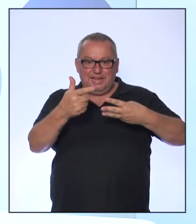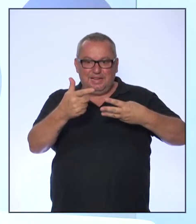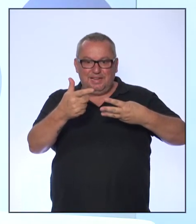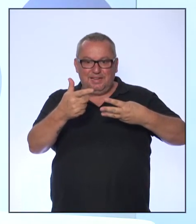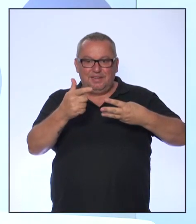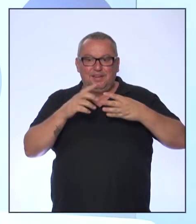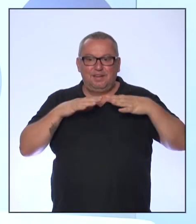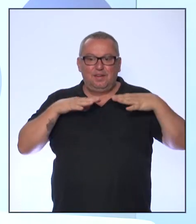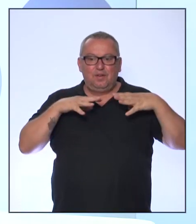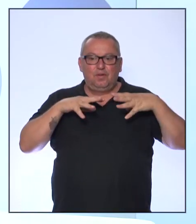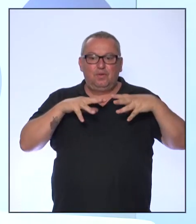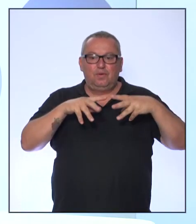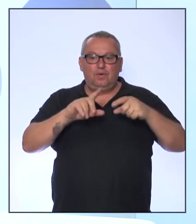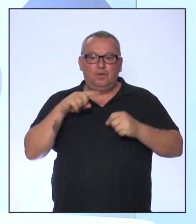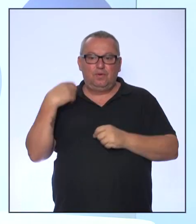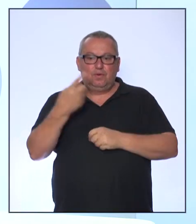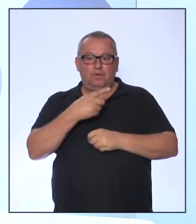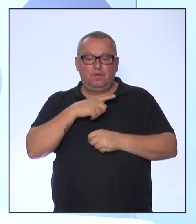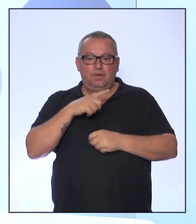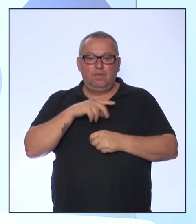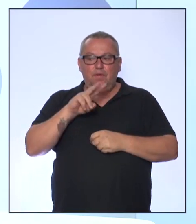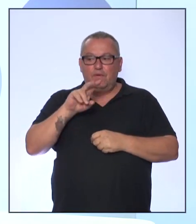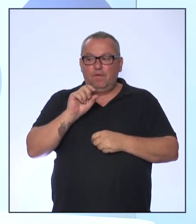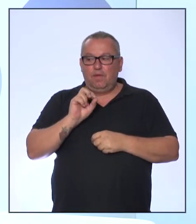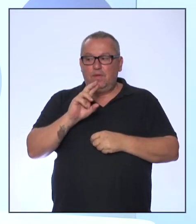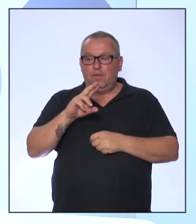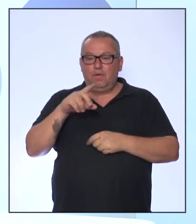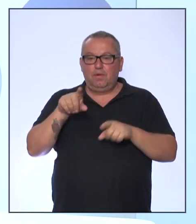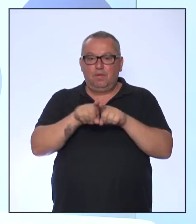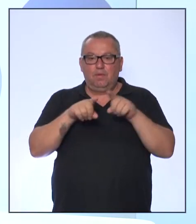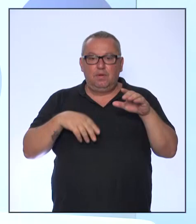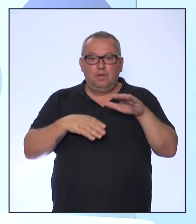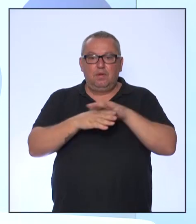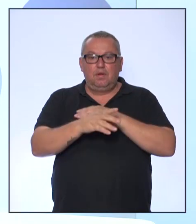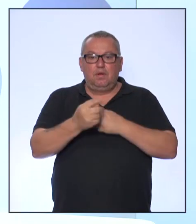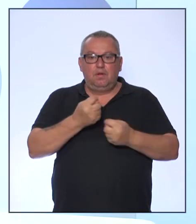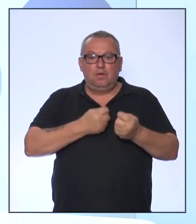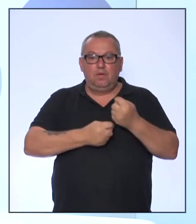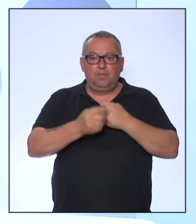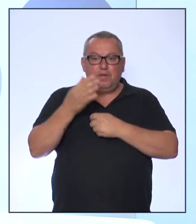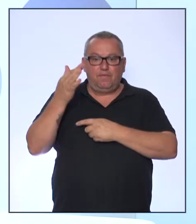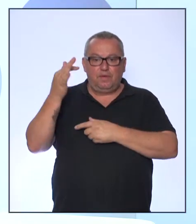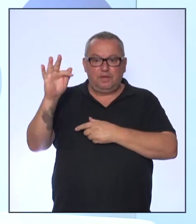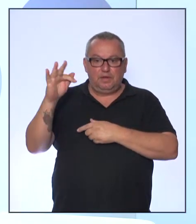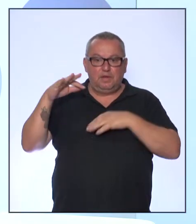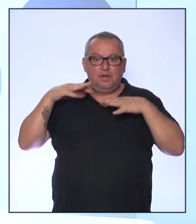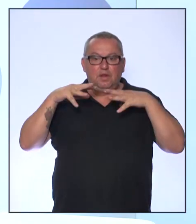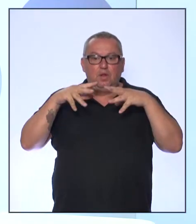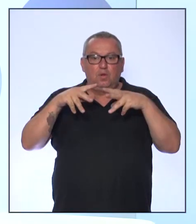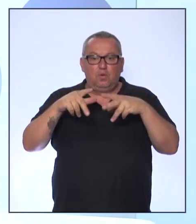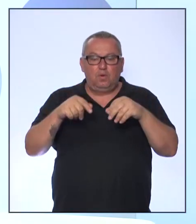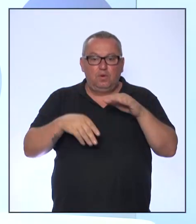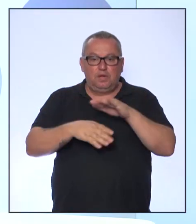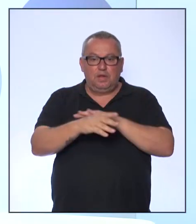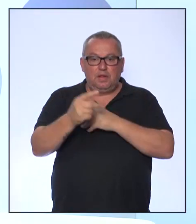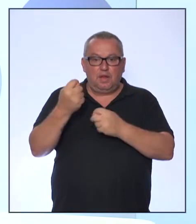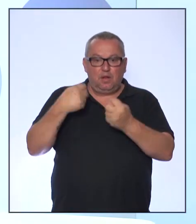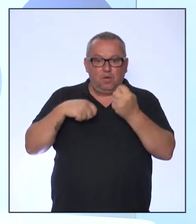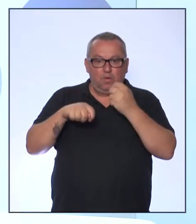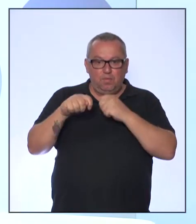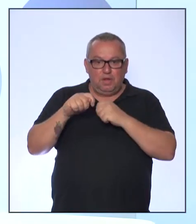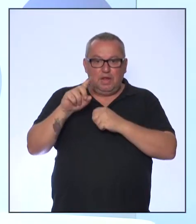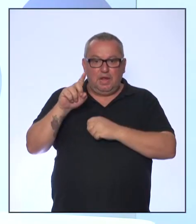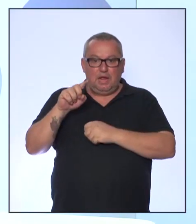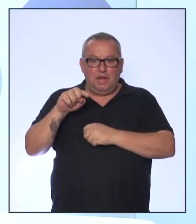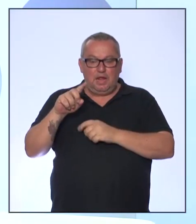Tudo que nós temos de valores entrando na economia francesa, todo o valor que circula na economia francesa